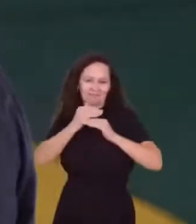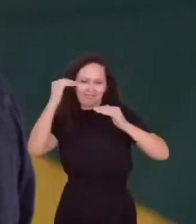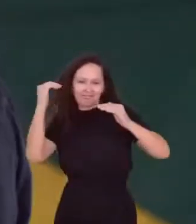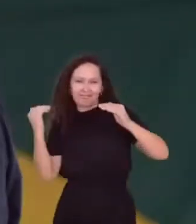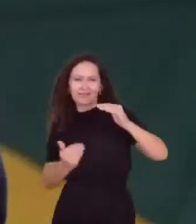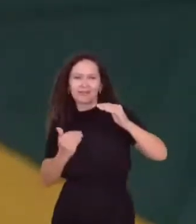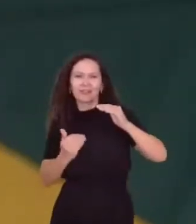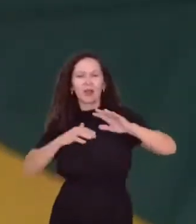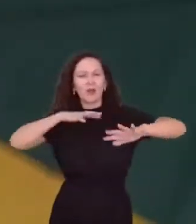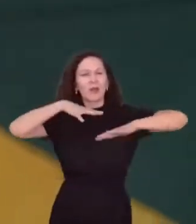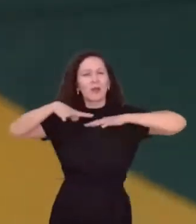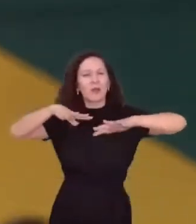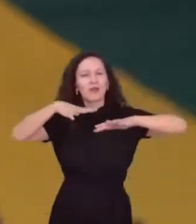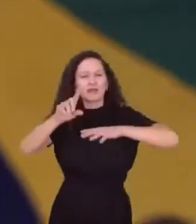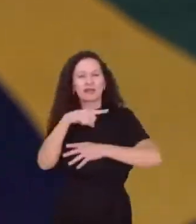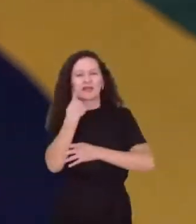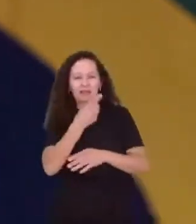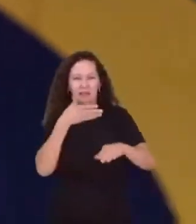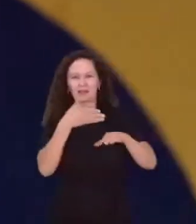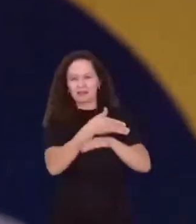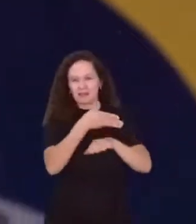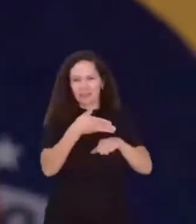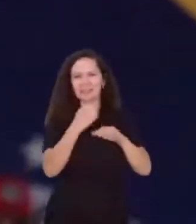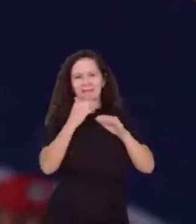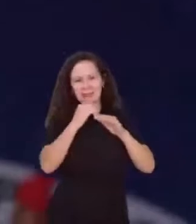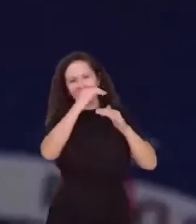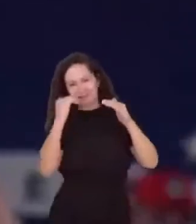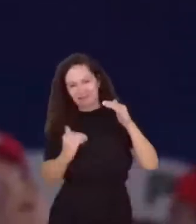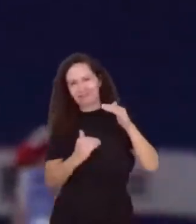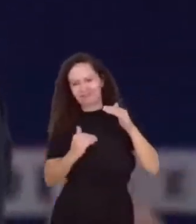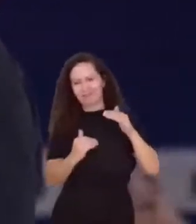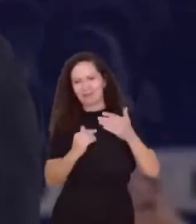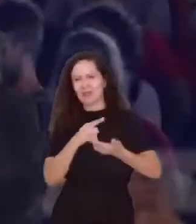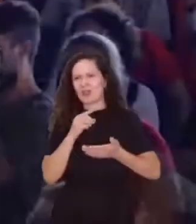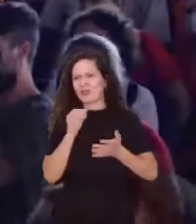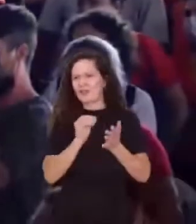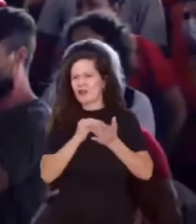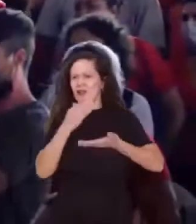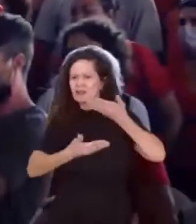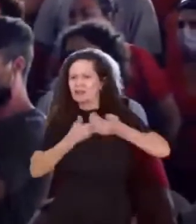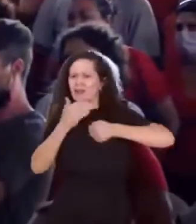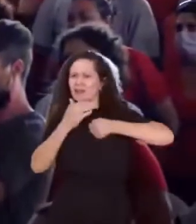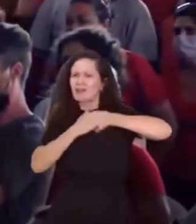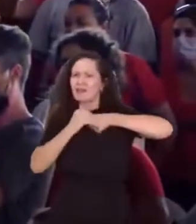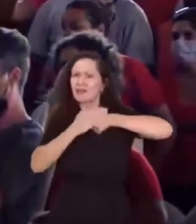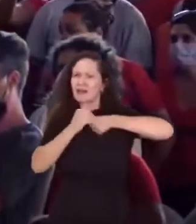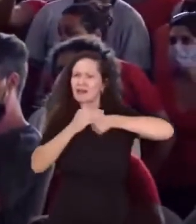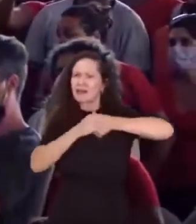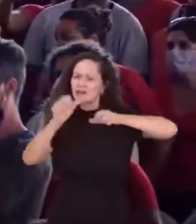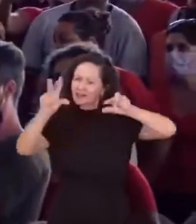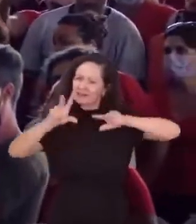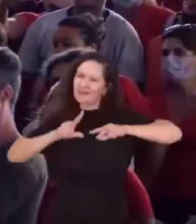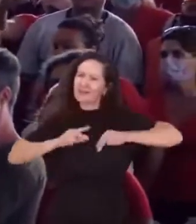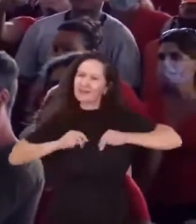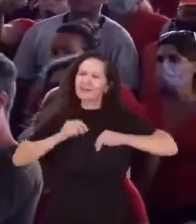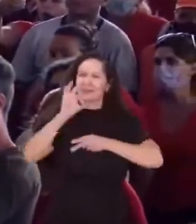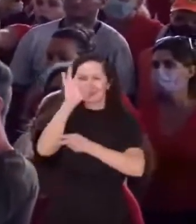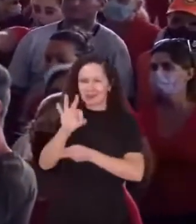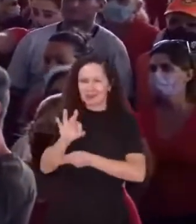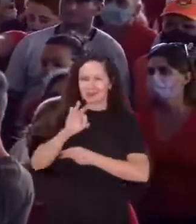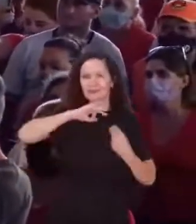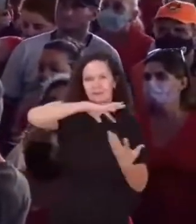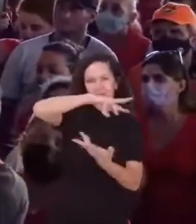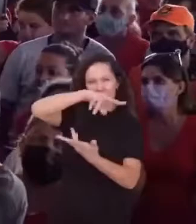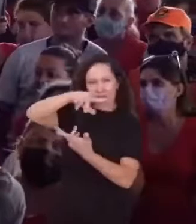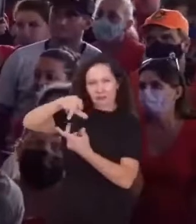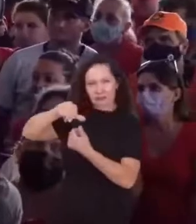gente participa, a gente não trata com o carinho que precisa ser tratado. Esse mundo não